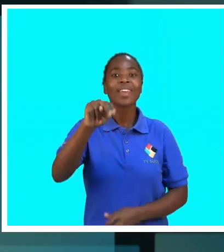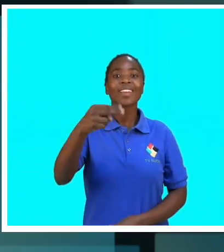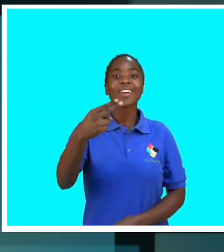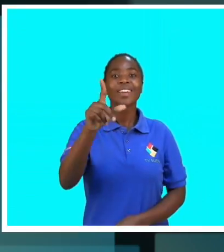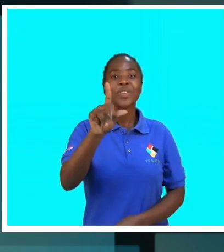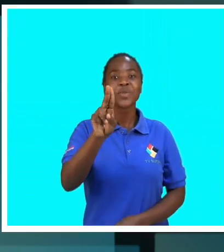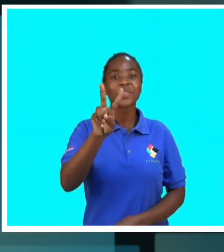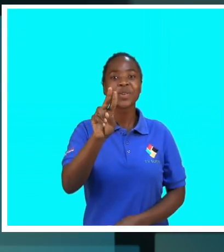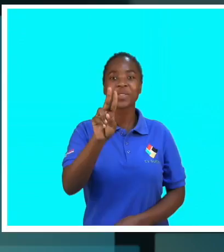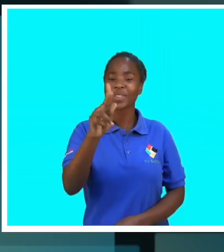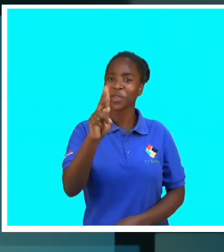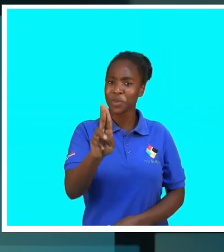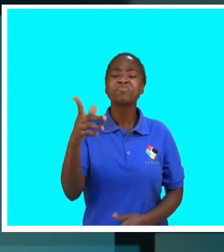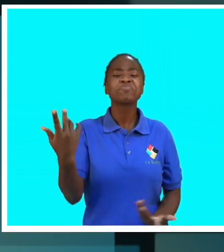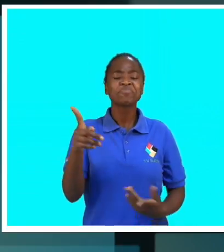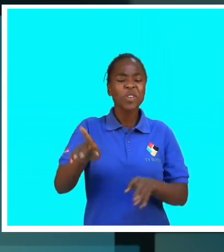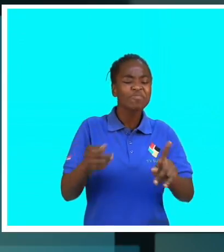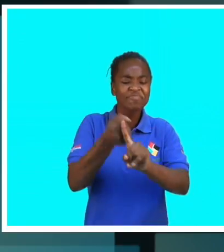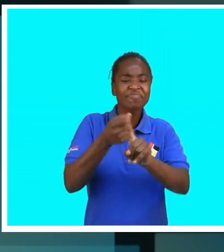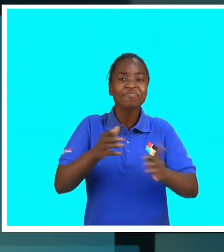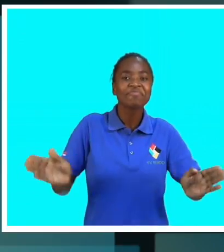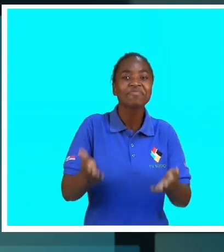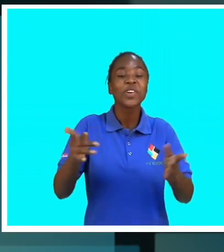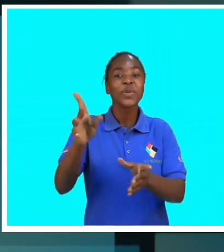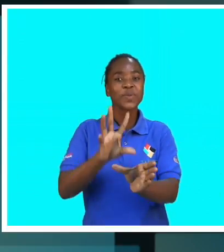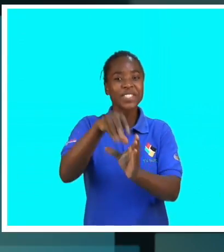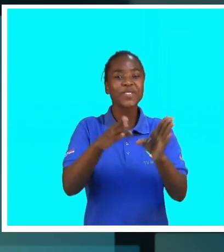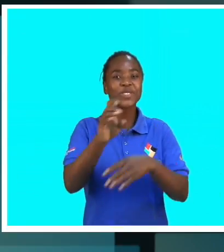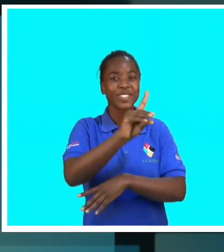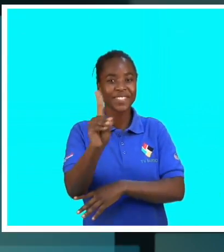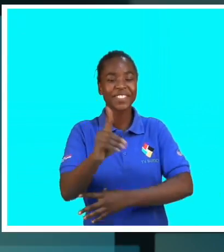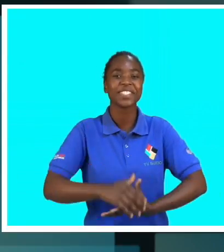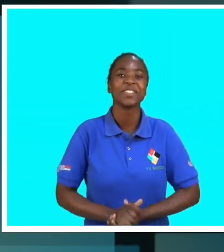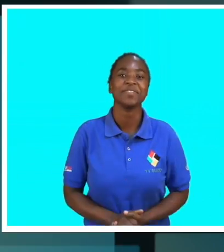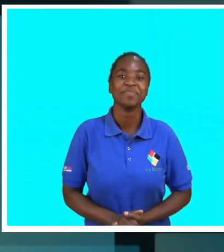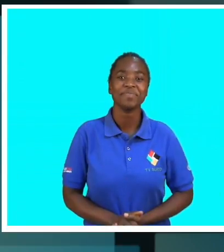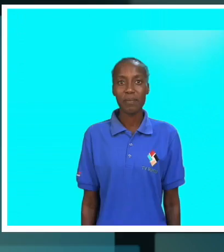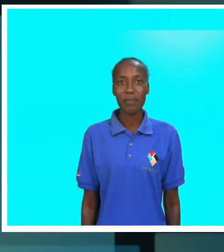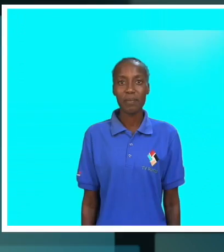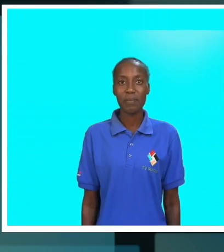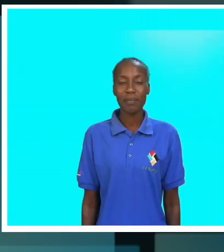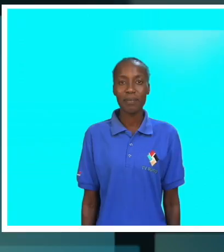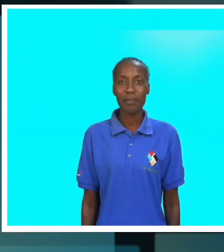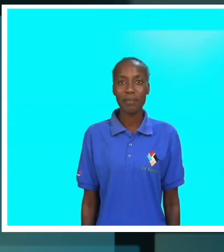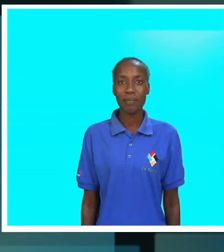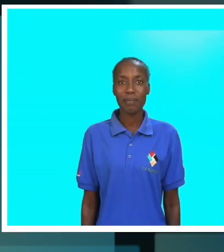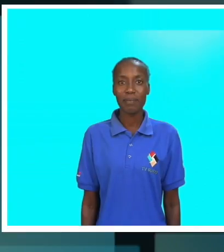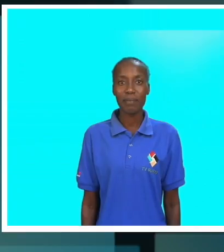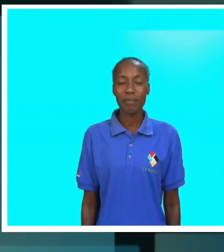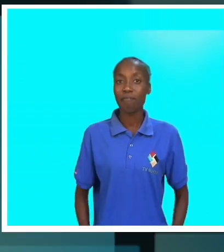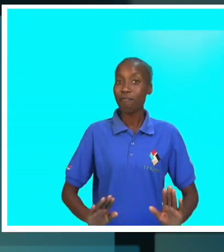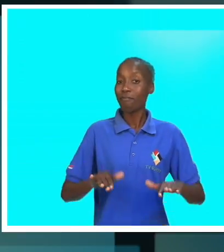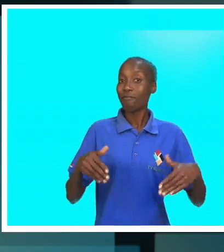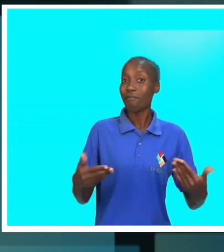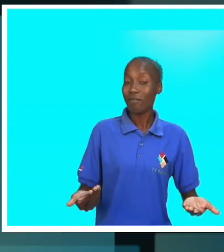país. Trata-se dos conjuntos Musical Estrelas da Terra e Teatral Xuvu. Sobre